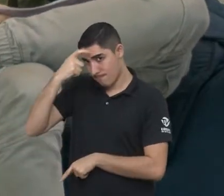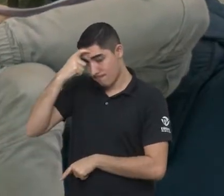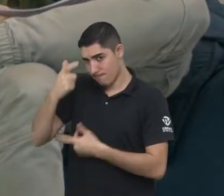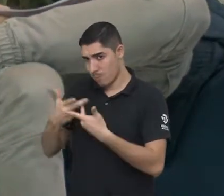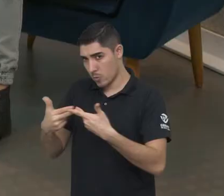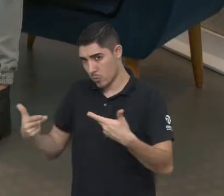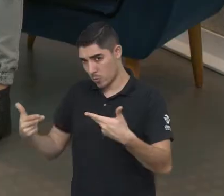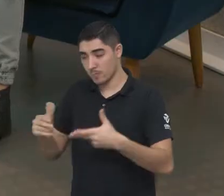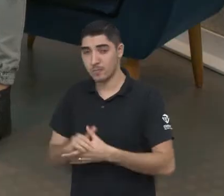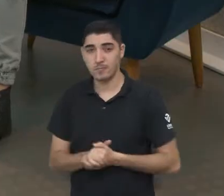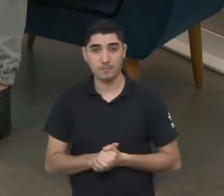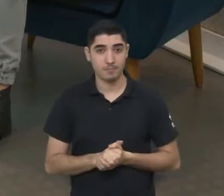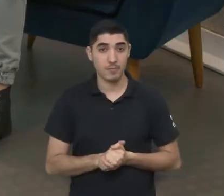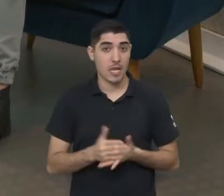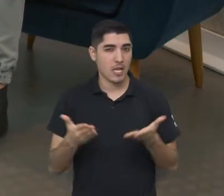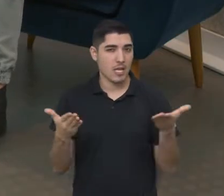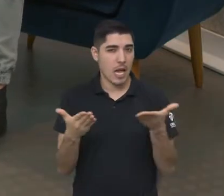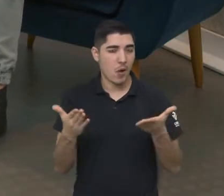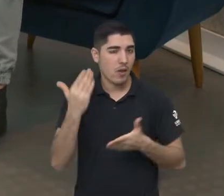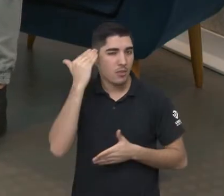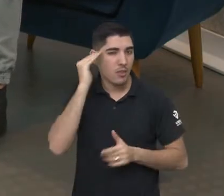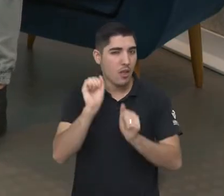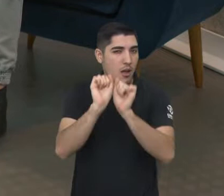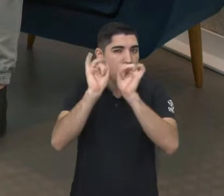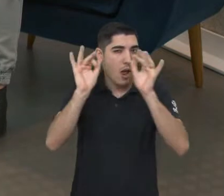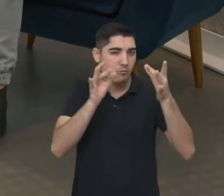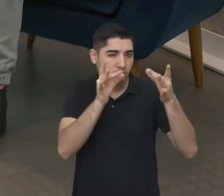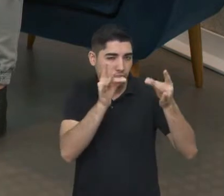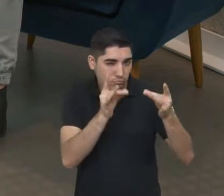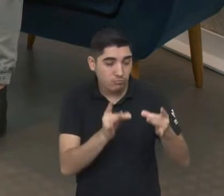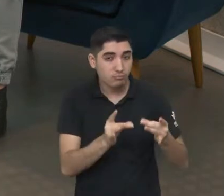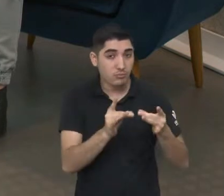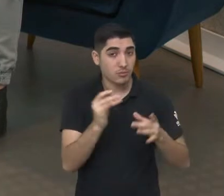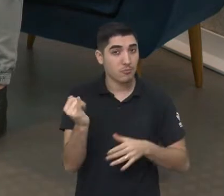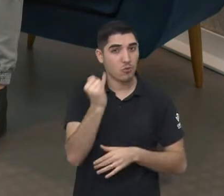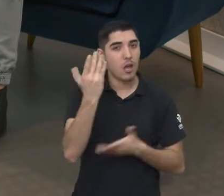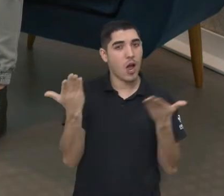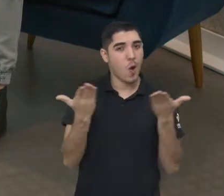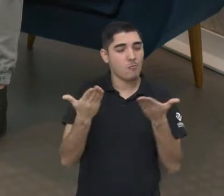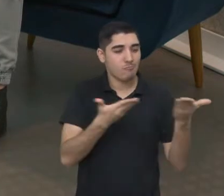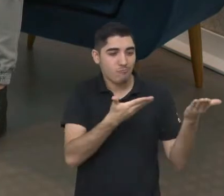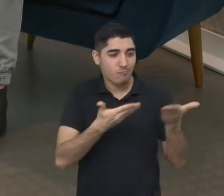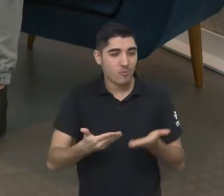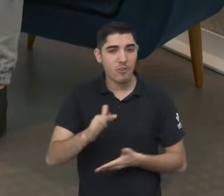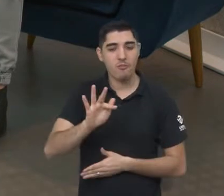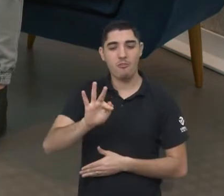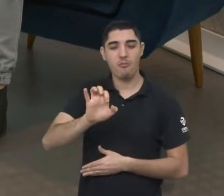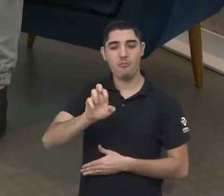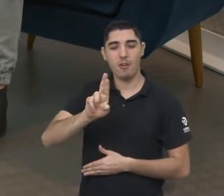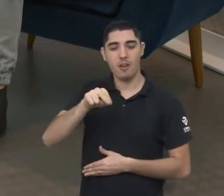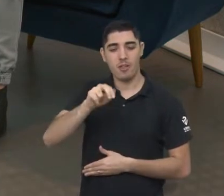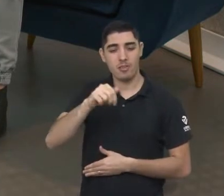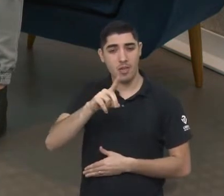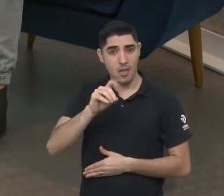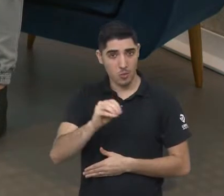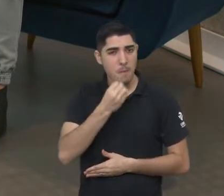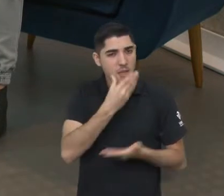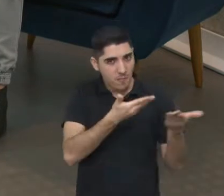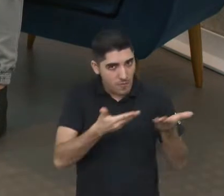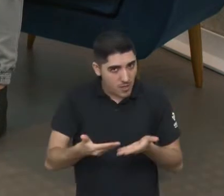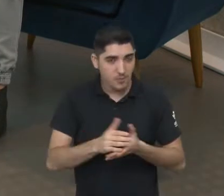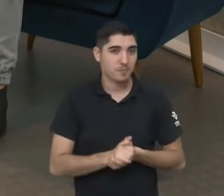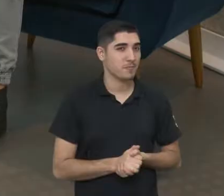mentais. E para esclarecer um pouco mais sobre essa importante área, recebemos o Fernando Ferreira. Seja muito